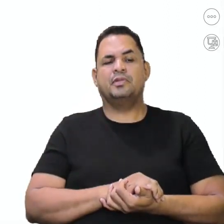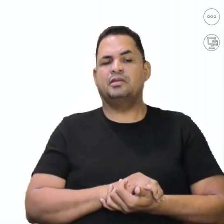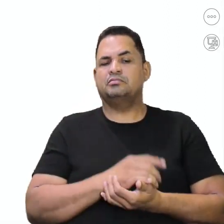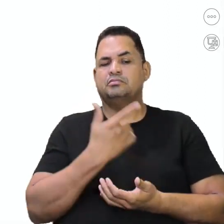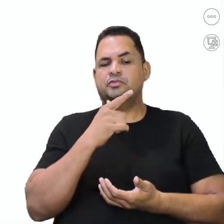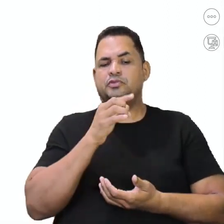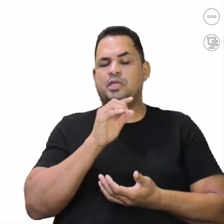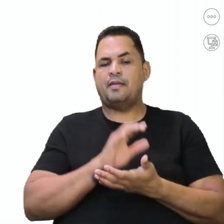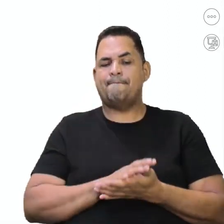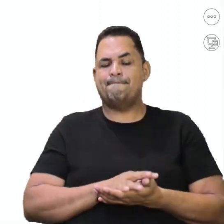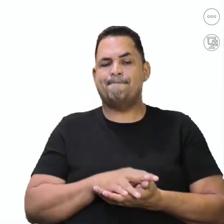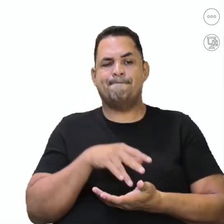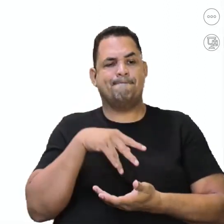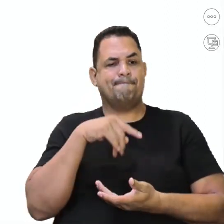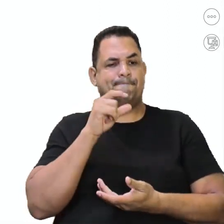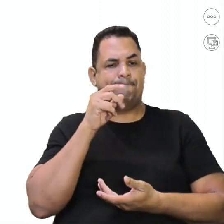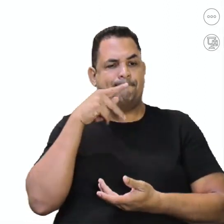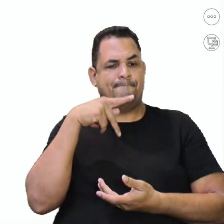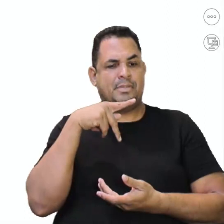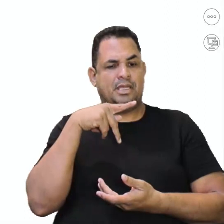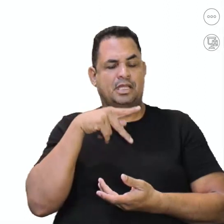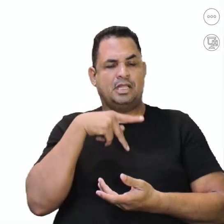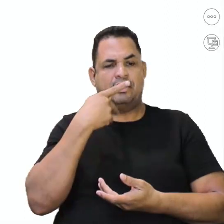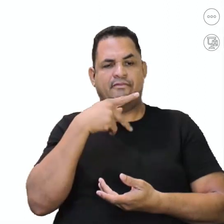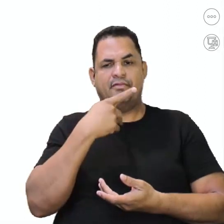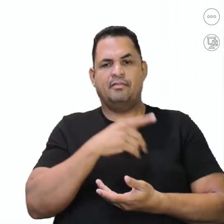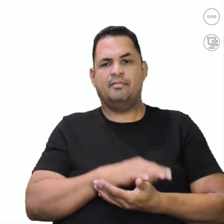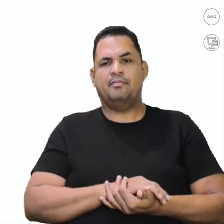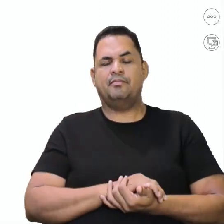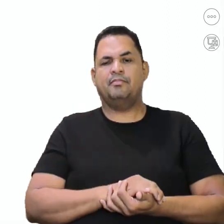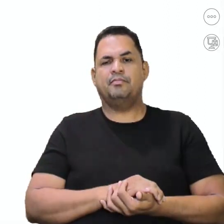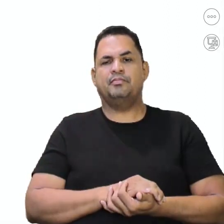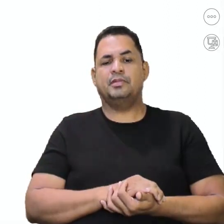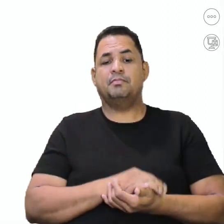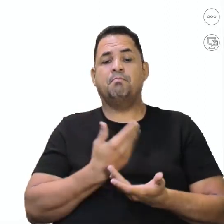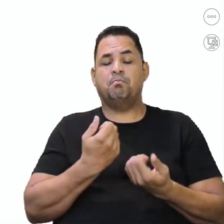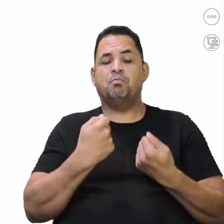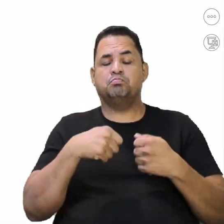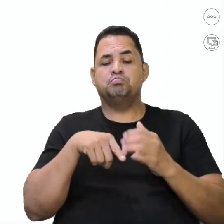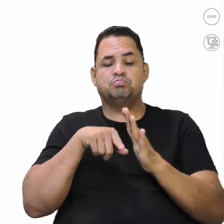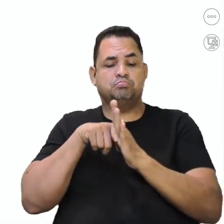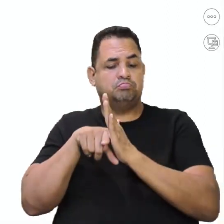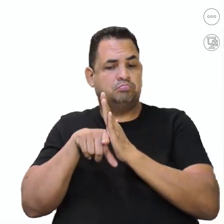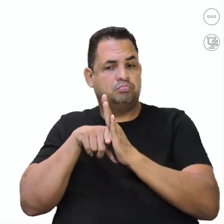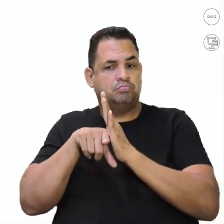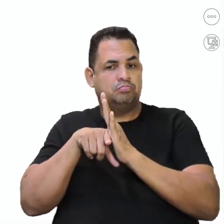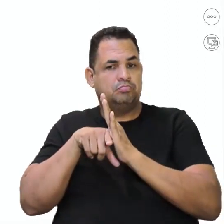sem o P, alright? Research pode ser também de uma pesquisa.